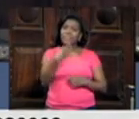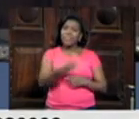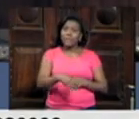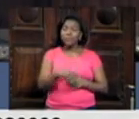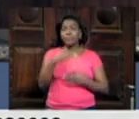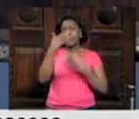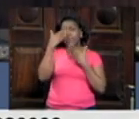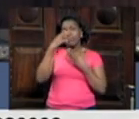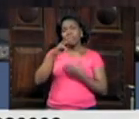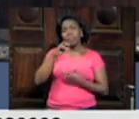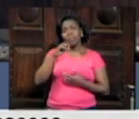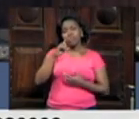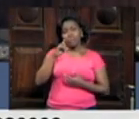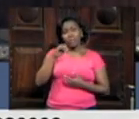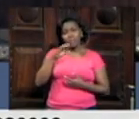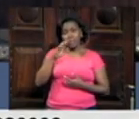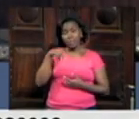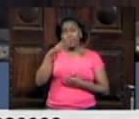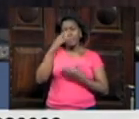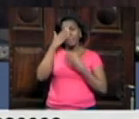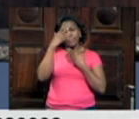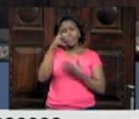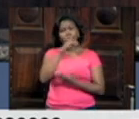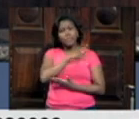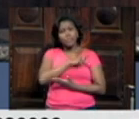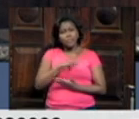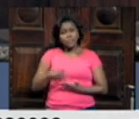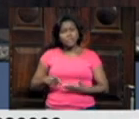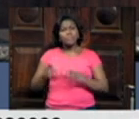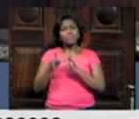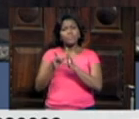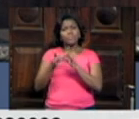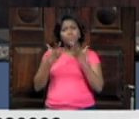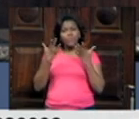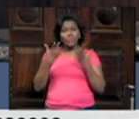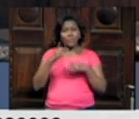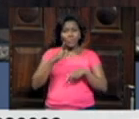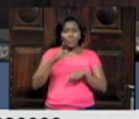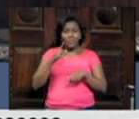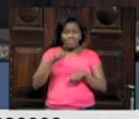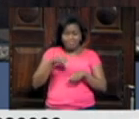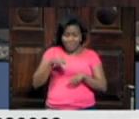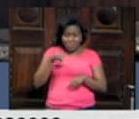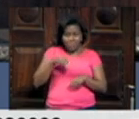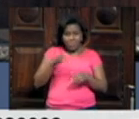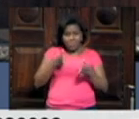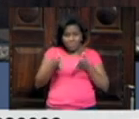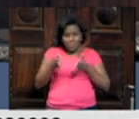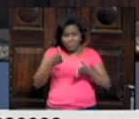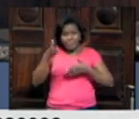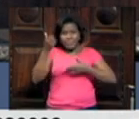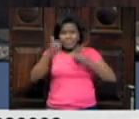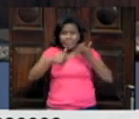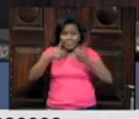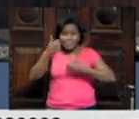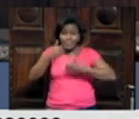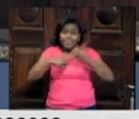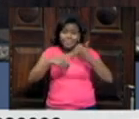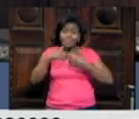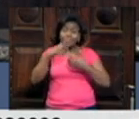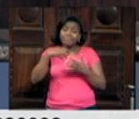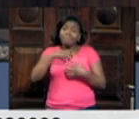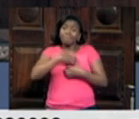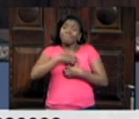Obrigada, deputado Valdec. Muito obrigada, senhora presidente, por me conceder esses minutos que eu trago com o lamento da